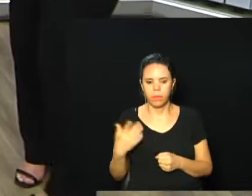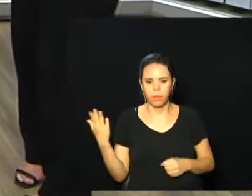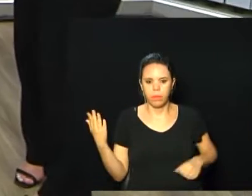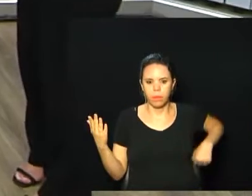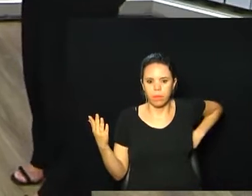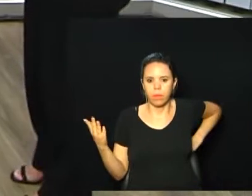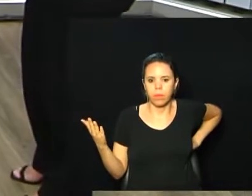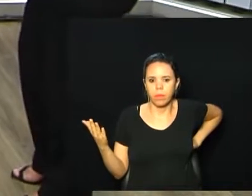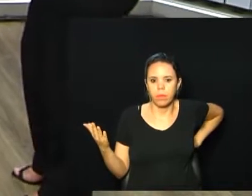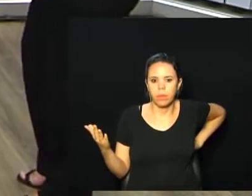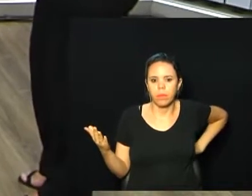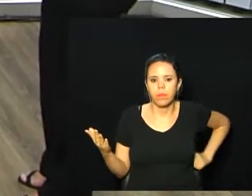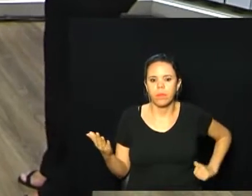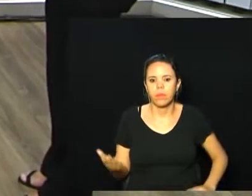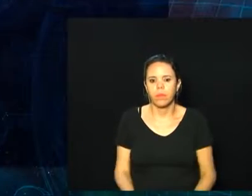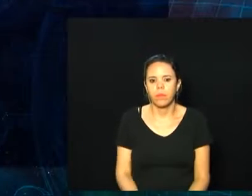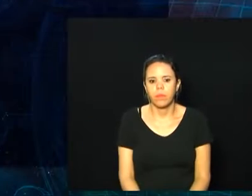RMC.